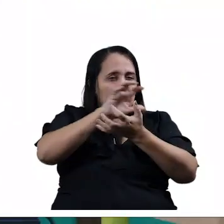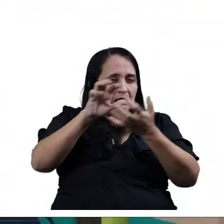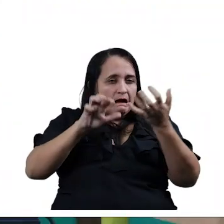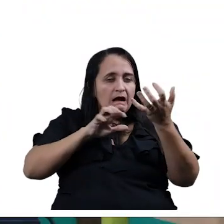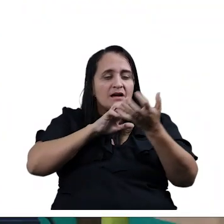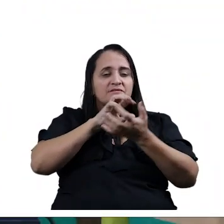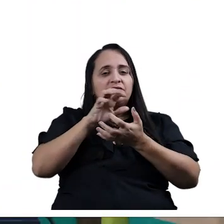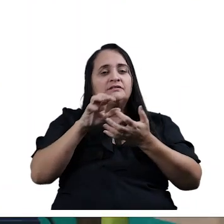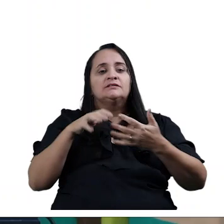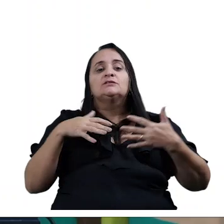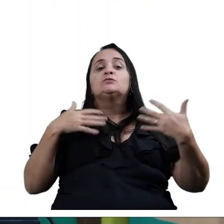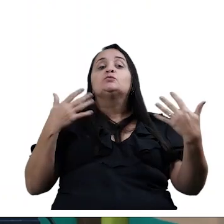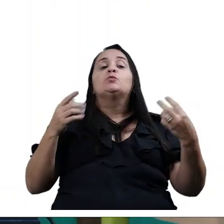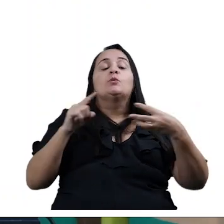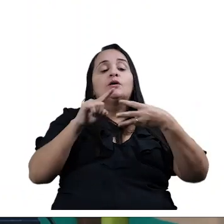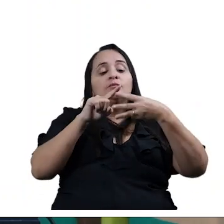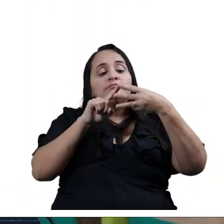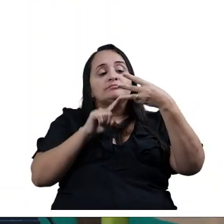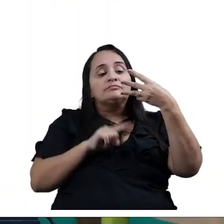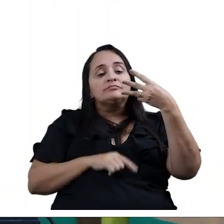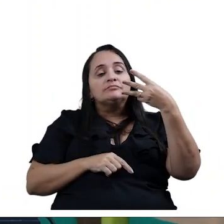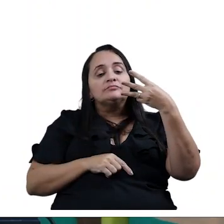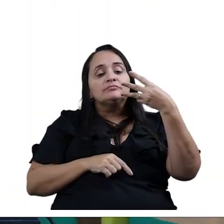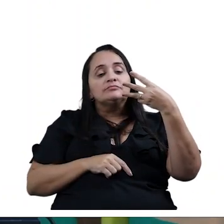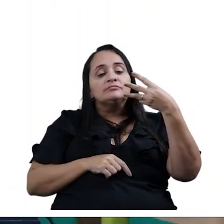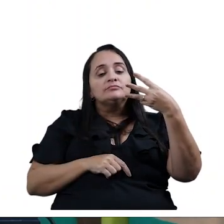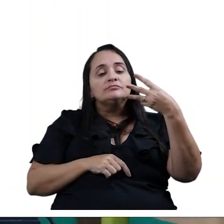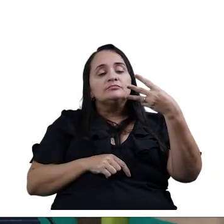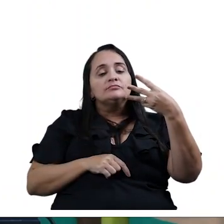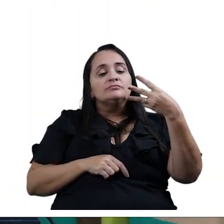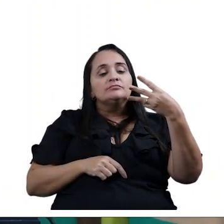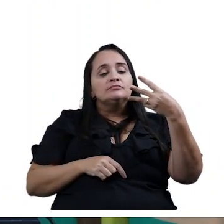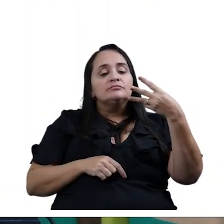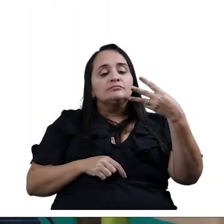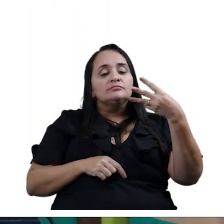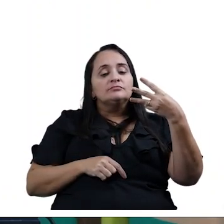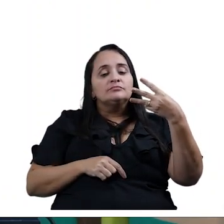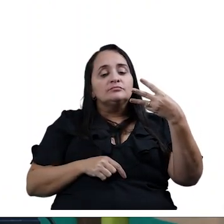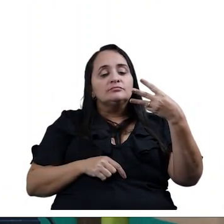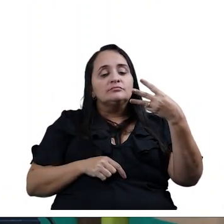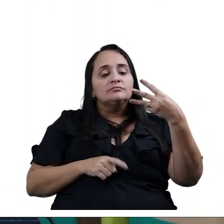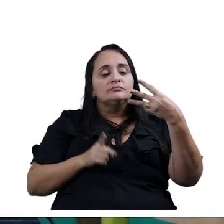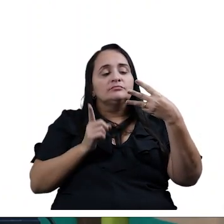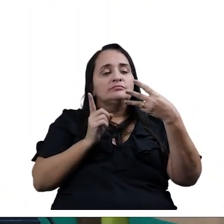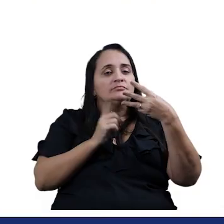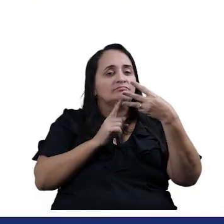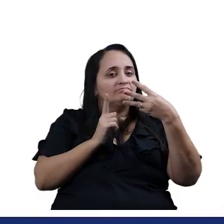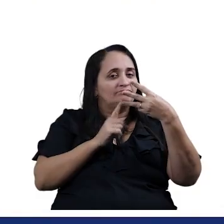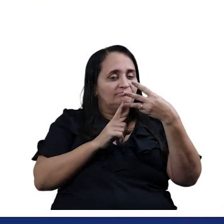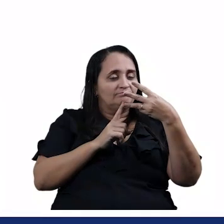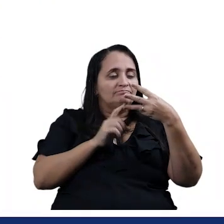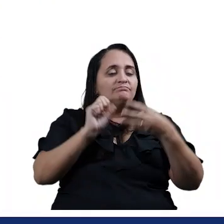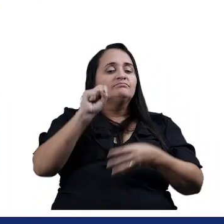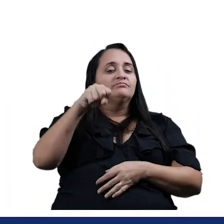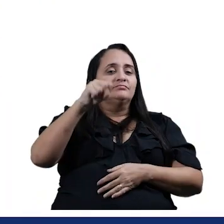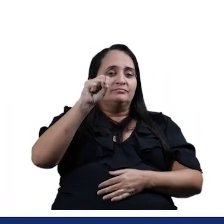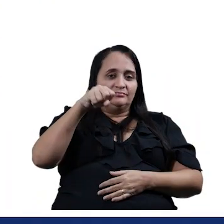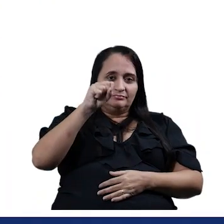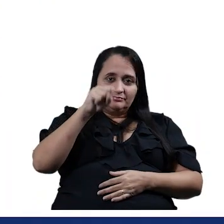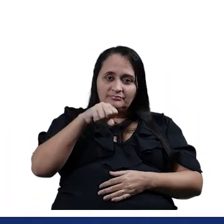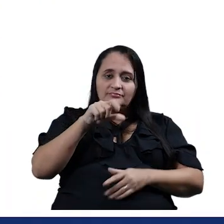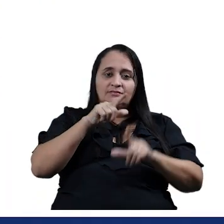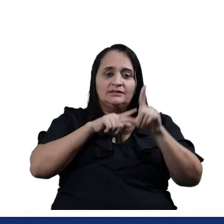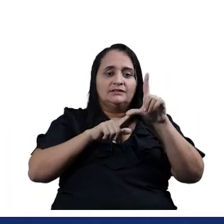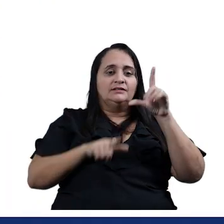né? Então, qual você marcaria? Dou-lhe uma, dou-lhe duas, dou-lhe três? Sim,